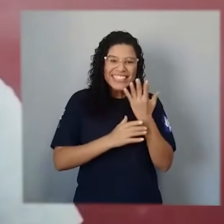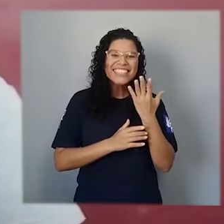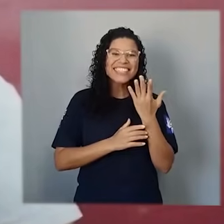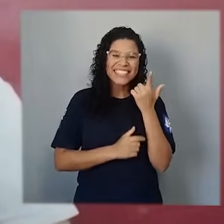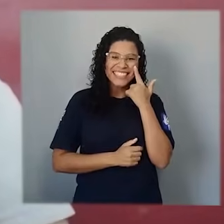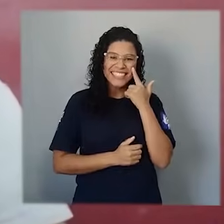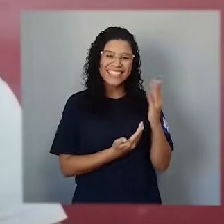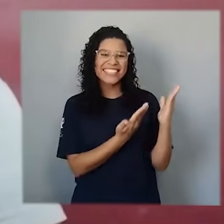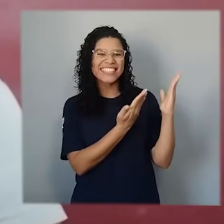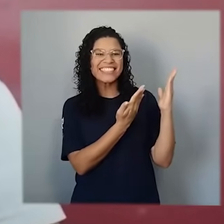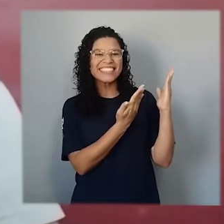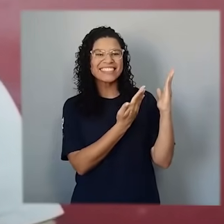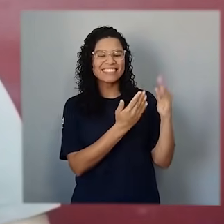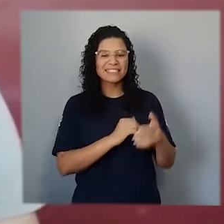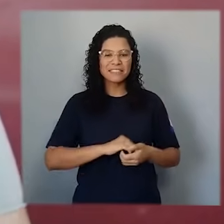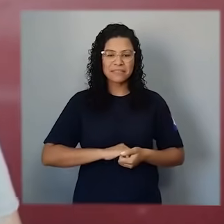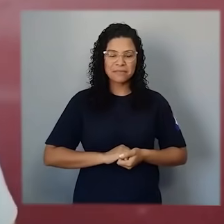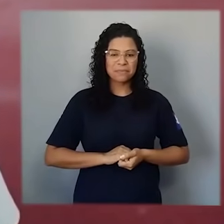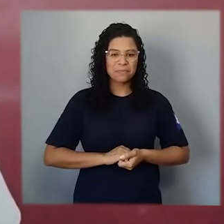viram?